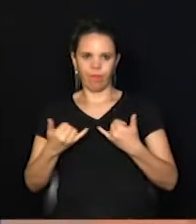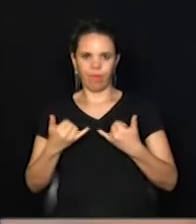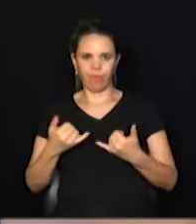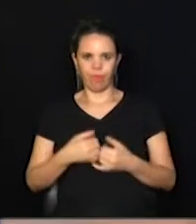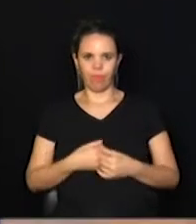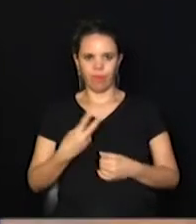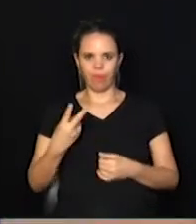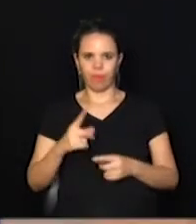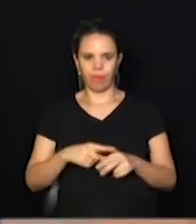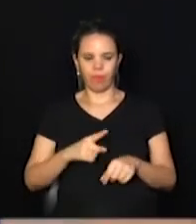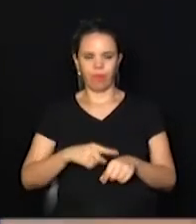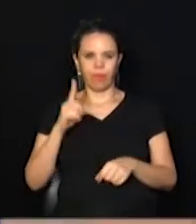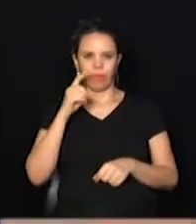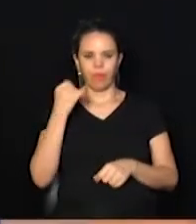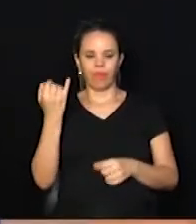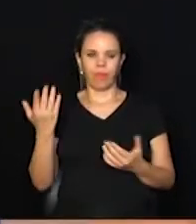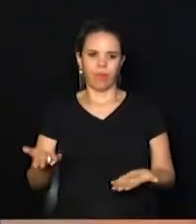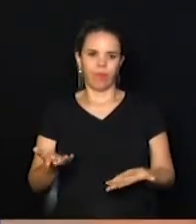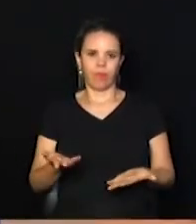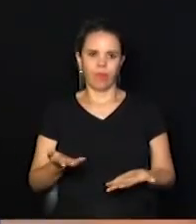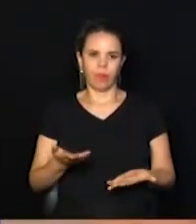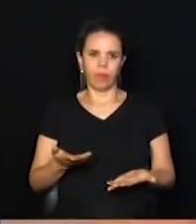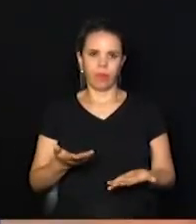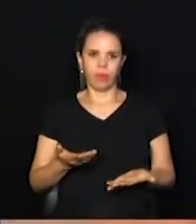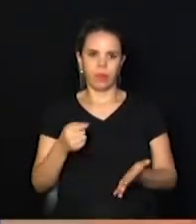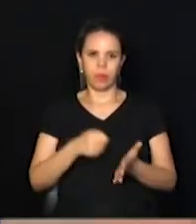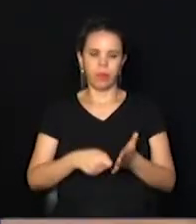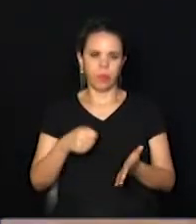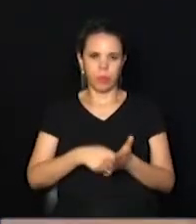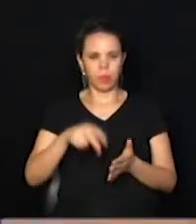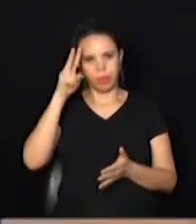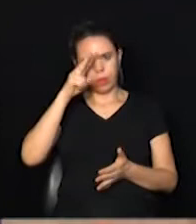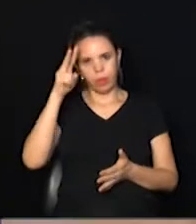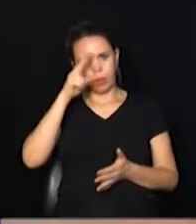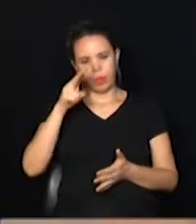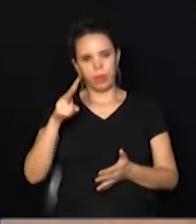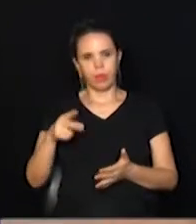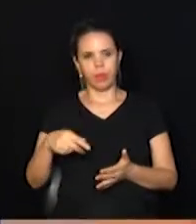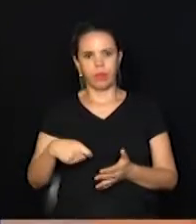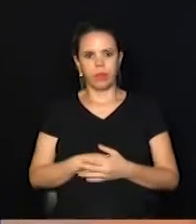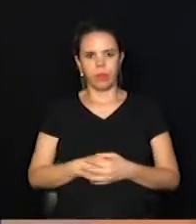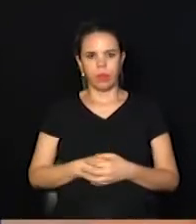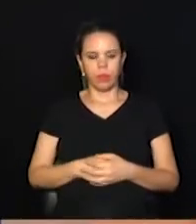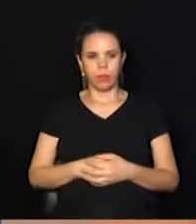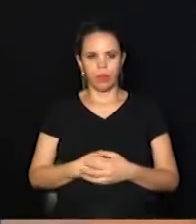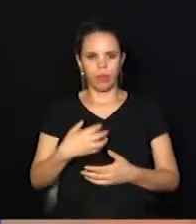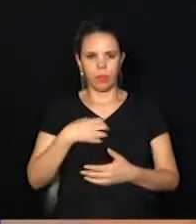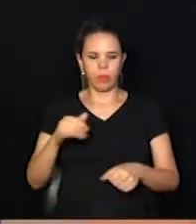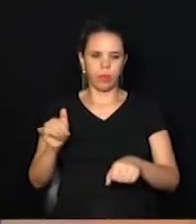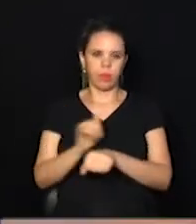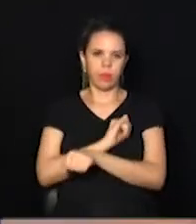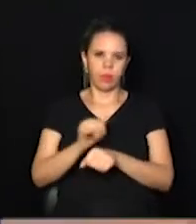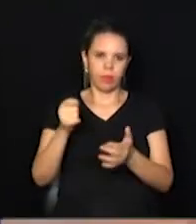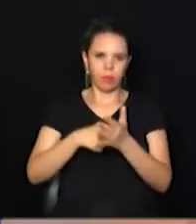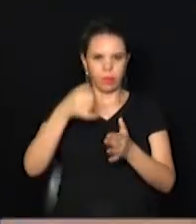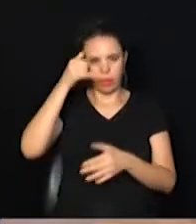2 momentos que para mim eram muito importantes, do ponto de vista da minha militância, da minha luta, da minha história, da nossa identidade, do sentido estratégico da luta de combate